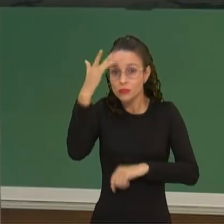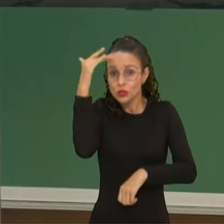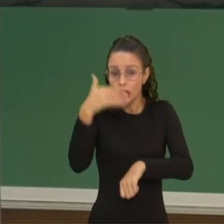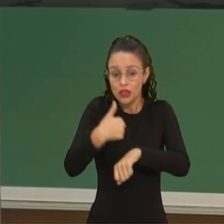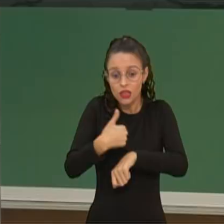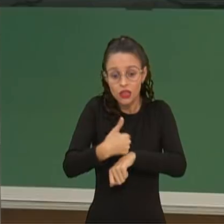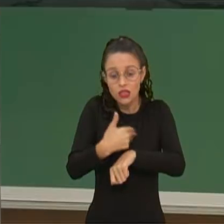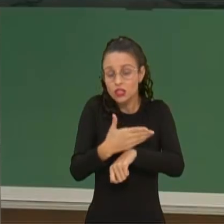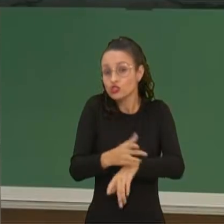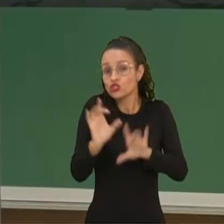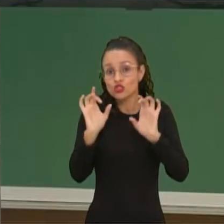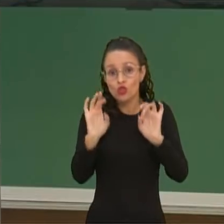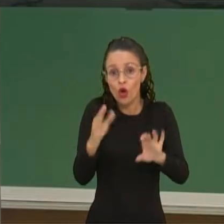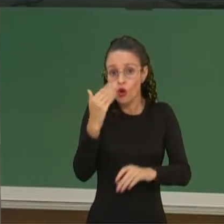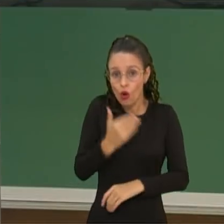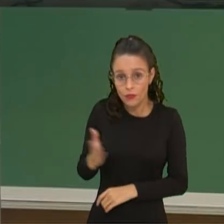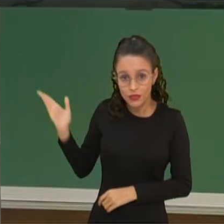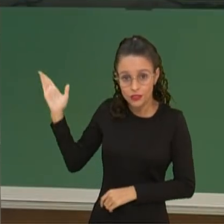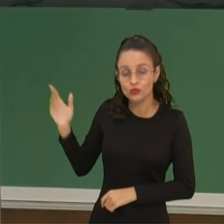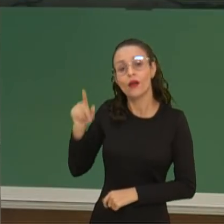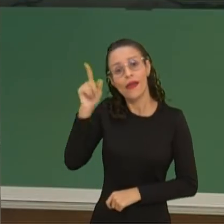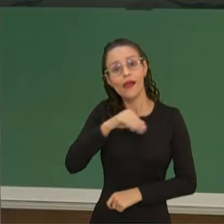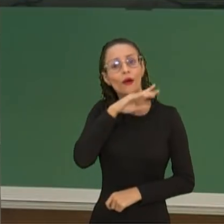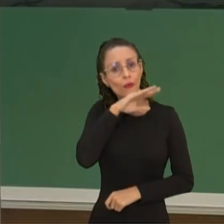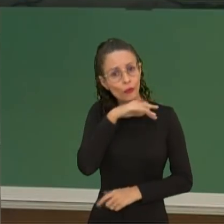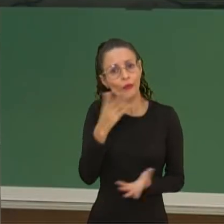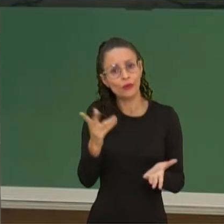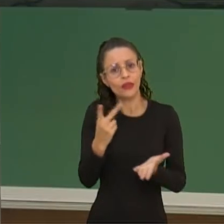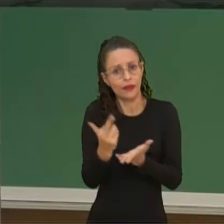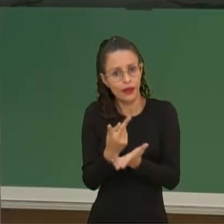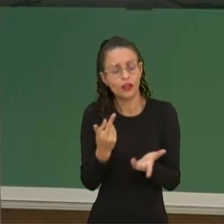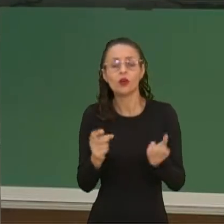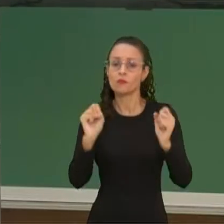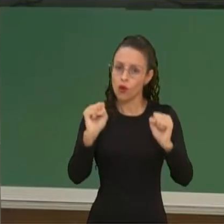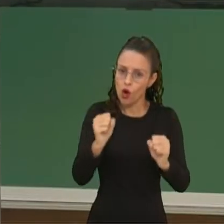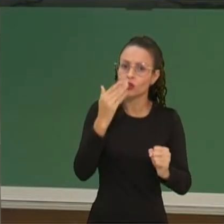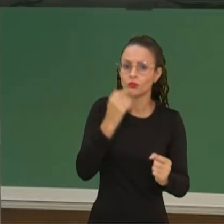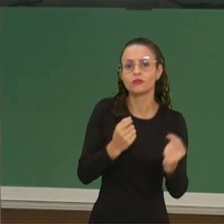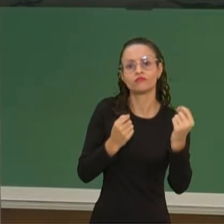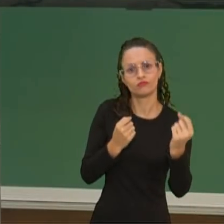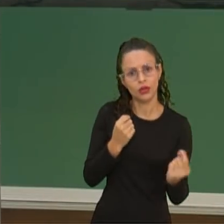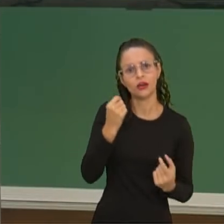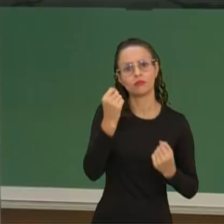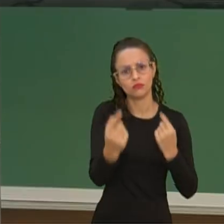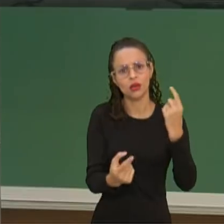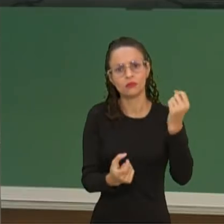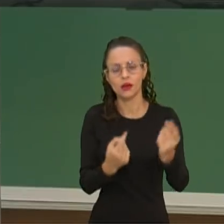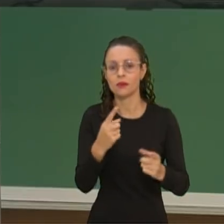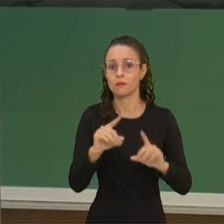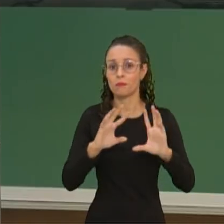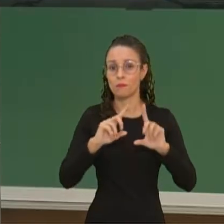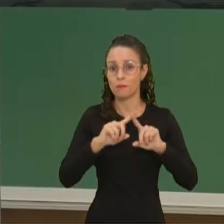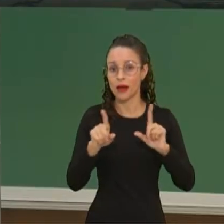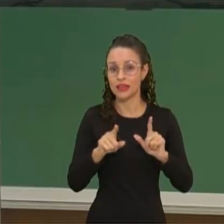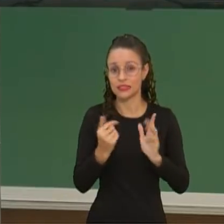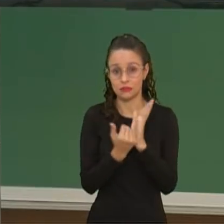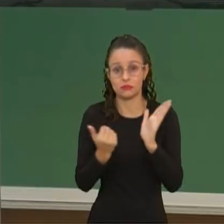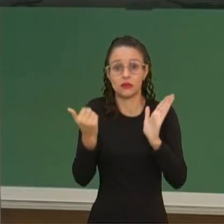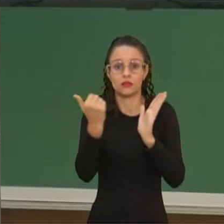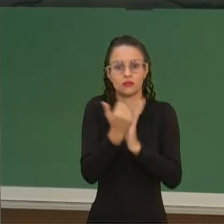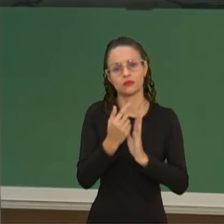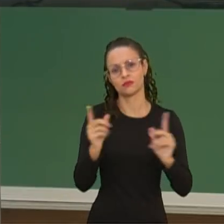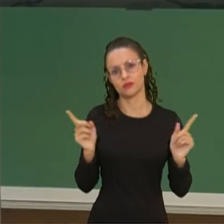só disso é uma alimentação ruim. A gente pode comer, sim, né? Mas cuidando aí para não comer tudo isso em